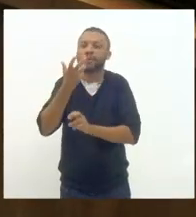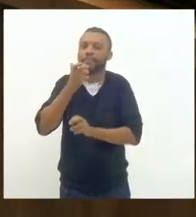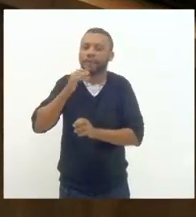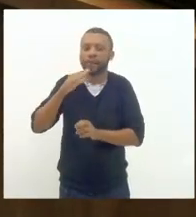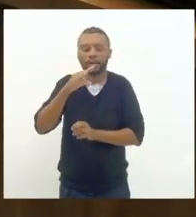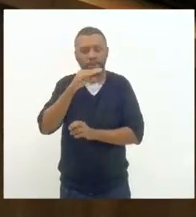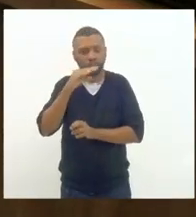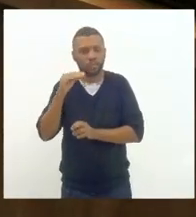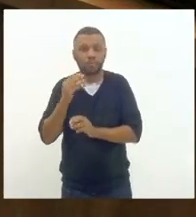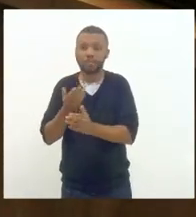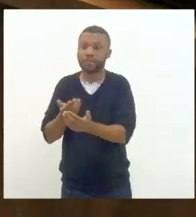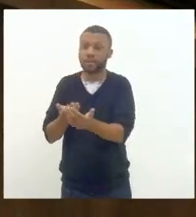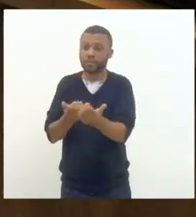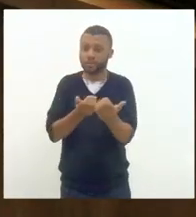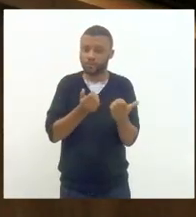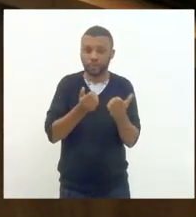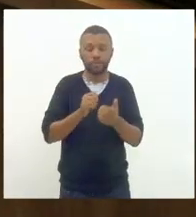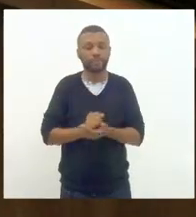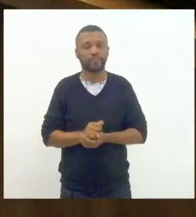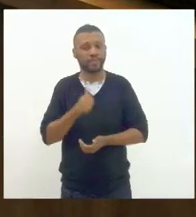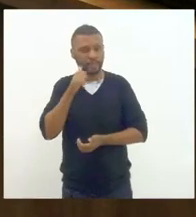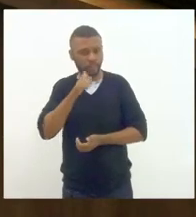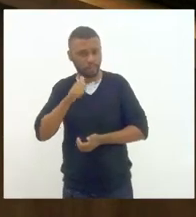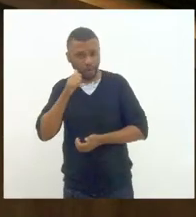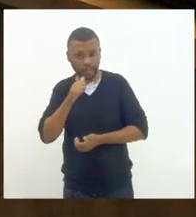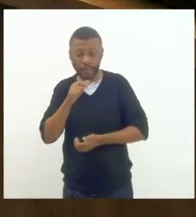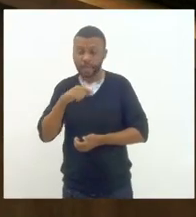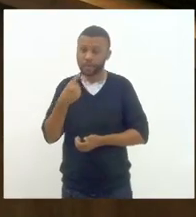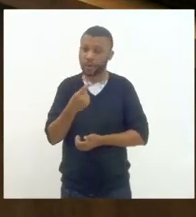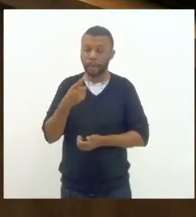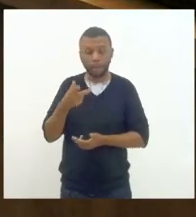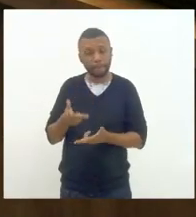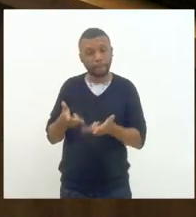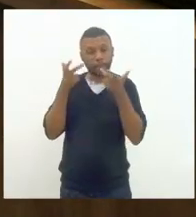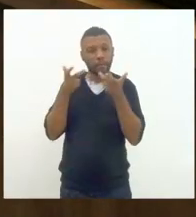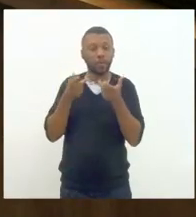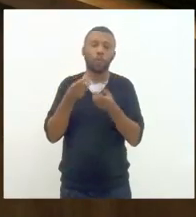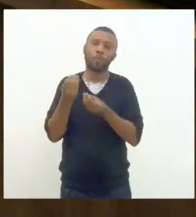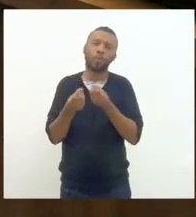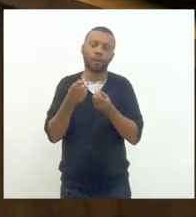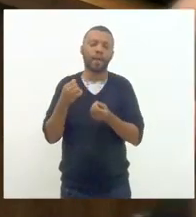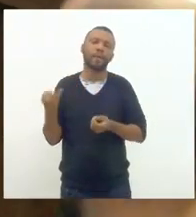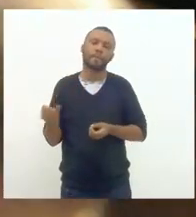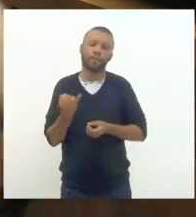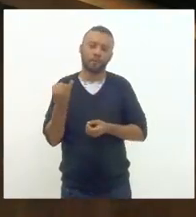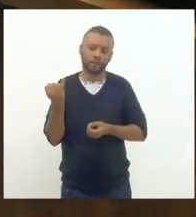adolescência, da juventude, da mulher, e nós percebemos o quanto é necessário